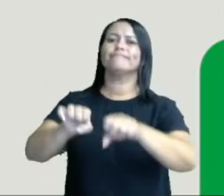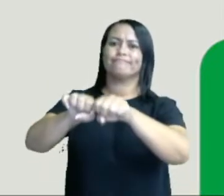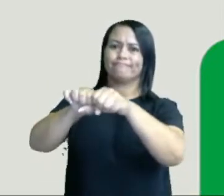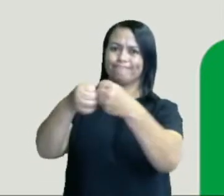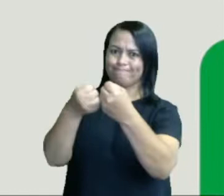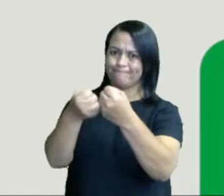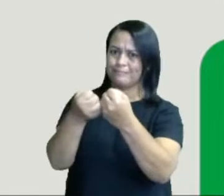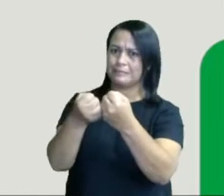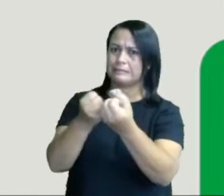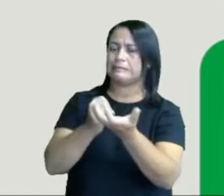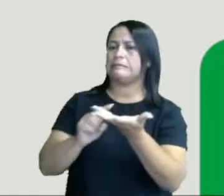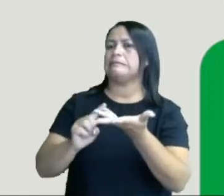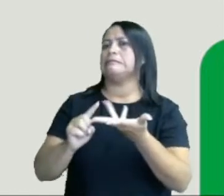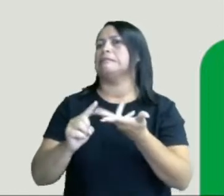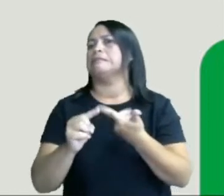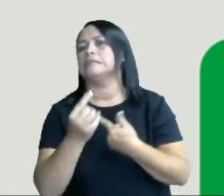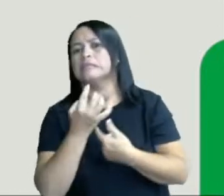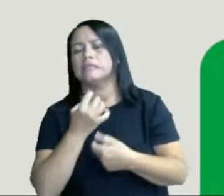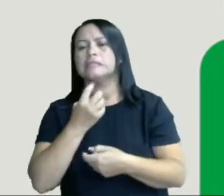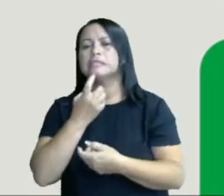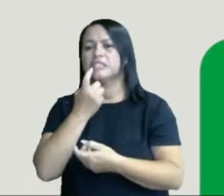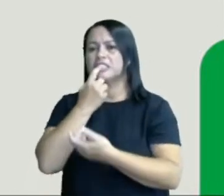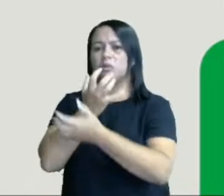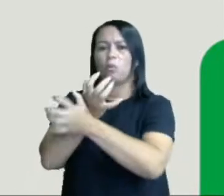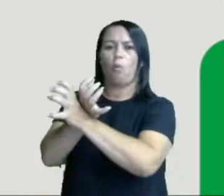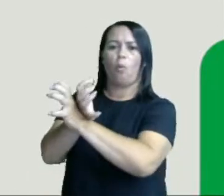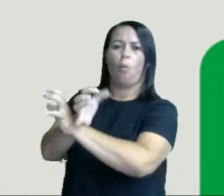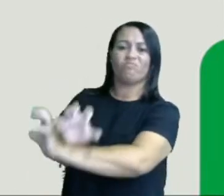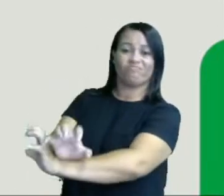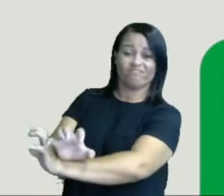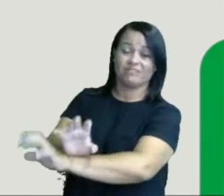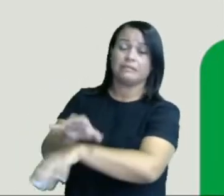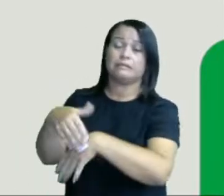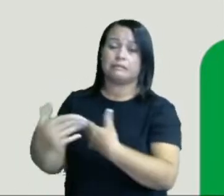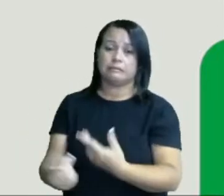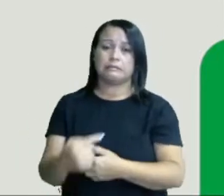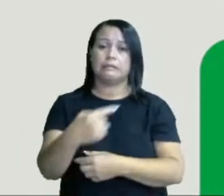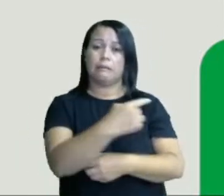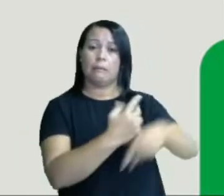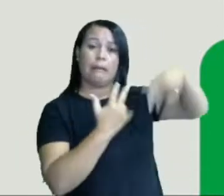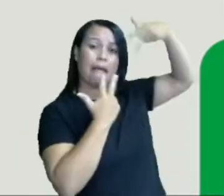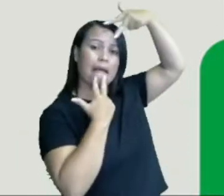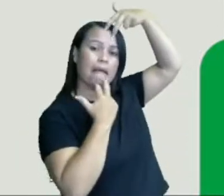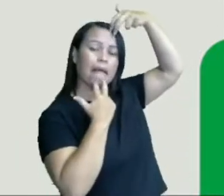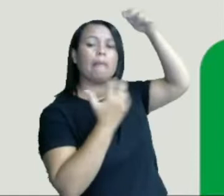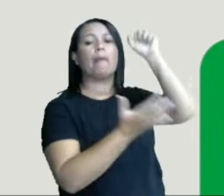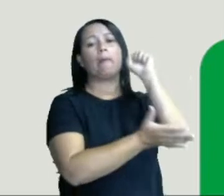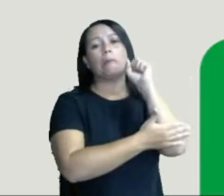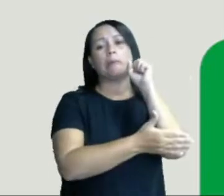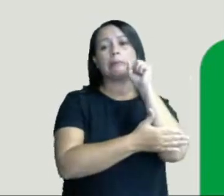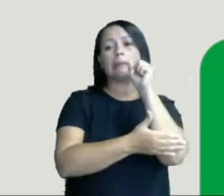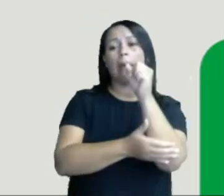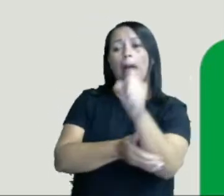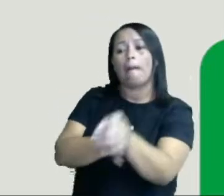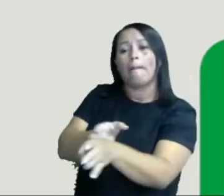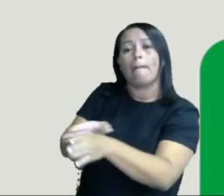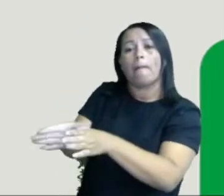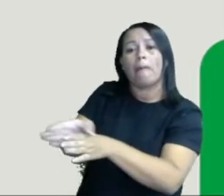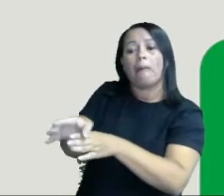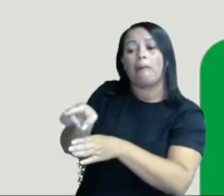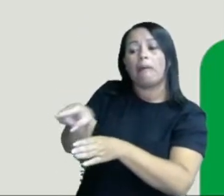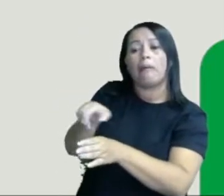Quebrou uma porção de ossos. Então, a cabra com ciúmes fez com que o asno pulasse